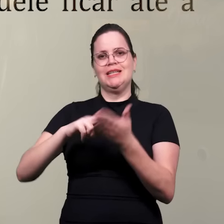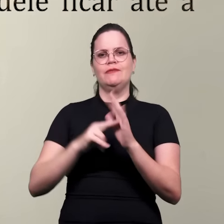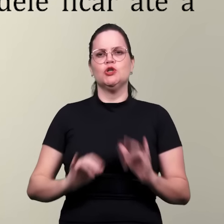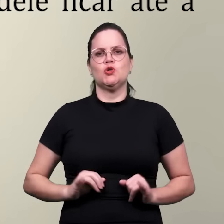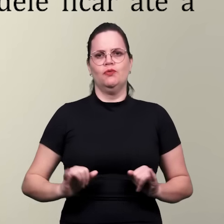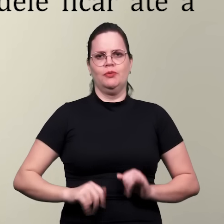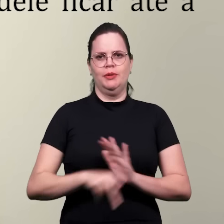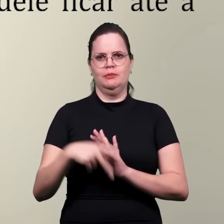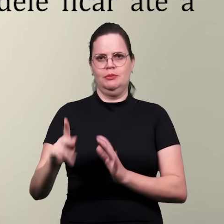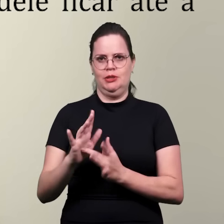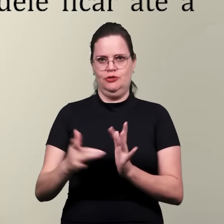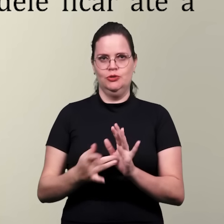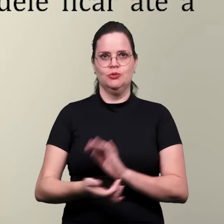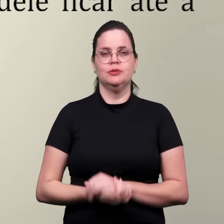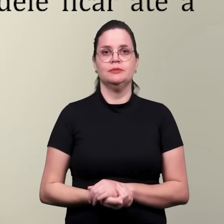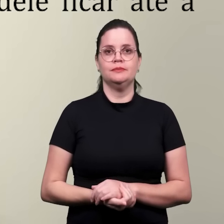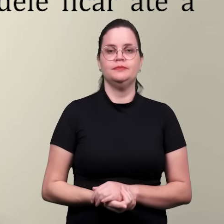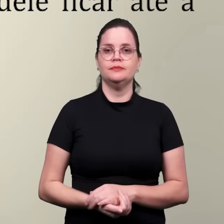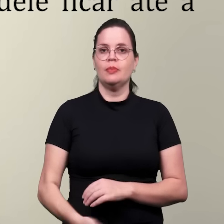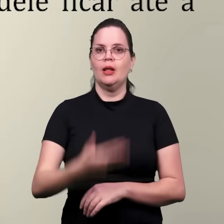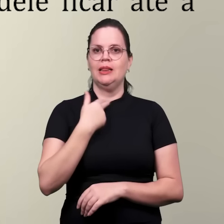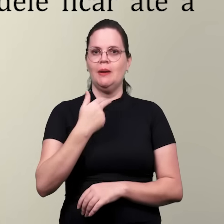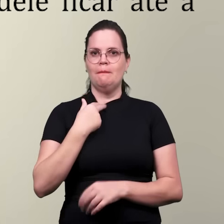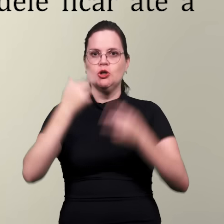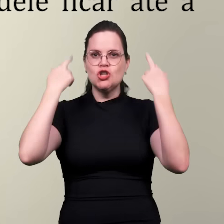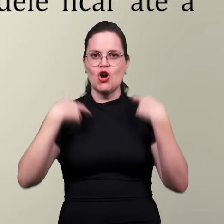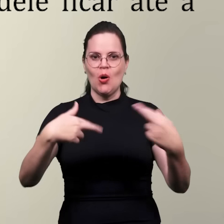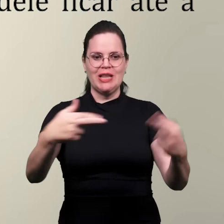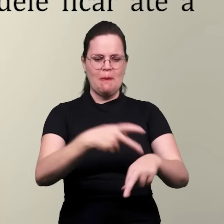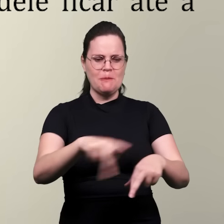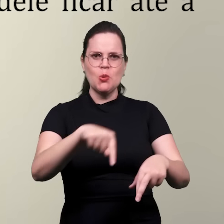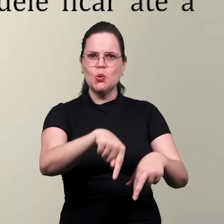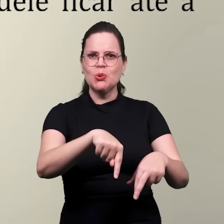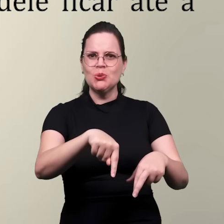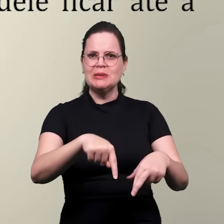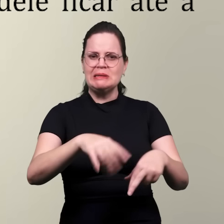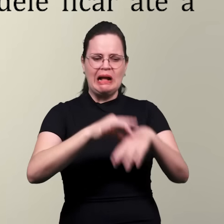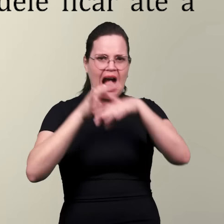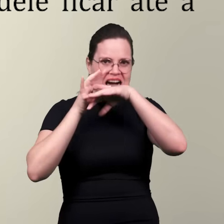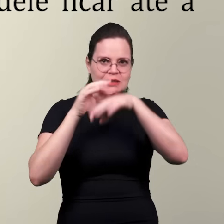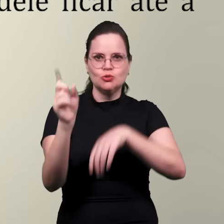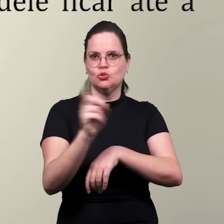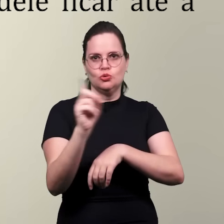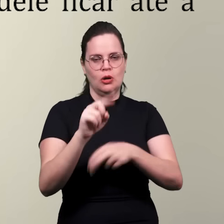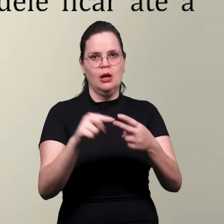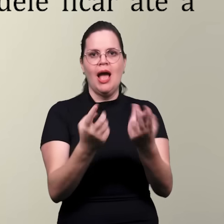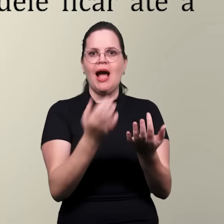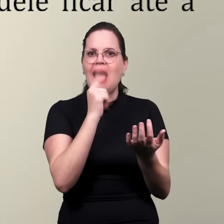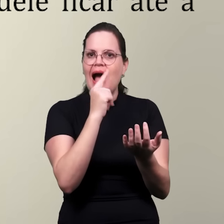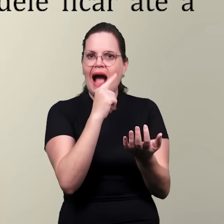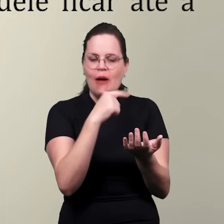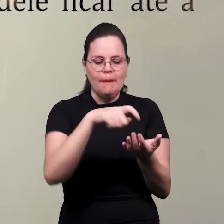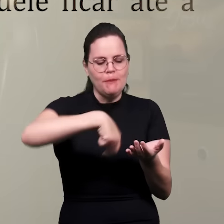continua dizendo assim: não comereis dele nem dele cru, nem cozido em água, senão assado no fogo, né? A sua cabeça com os pés e